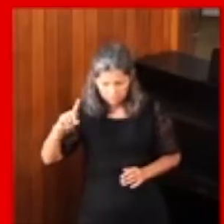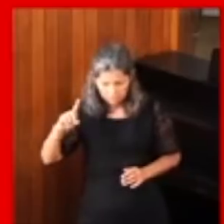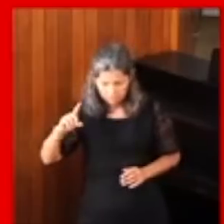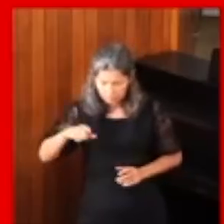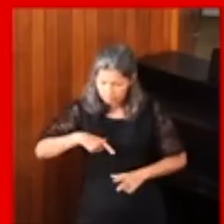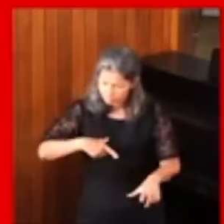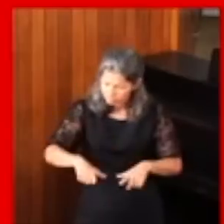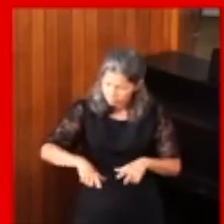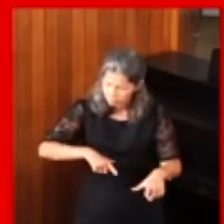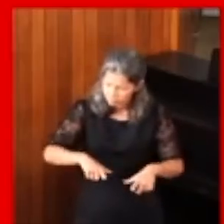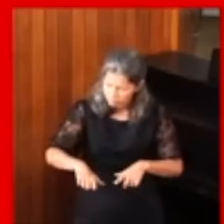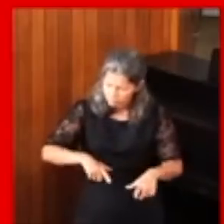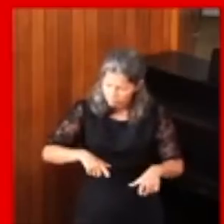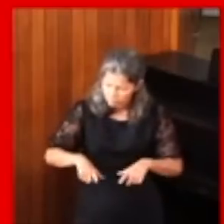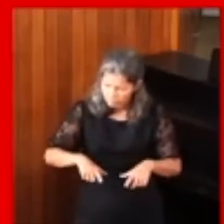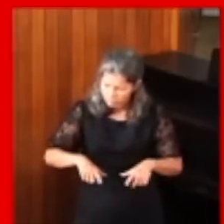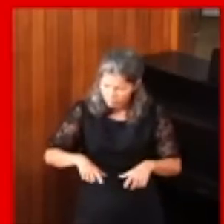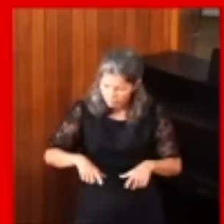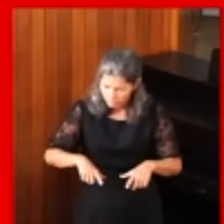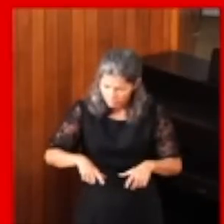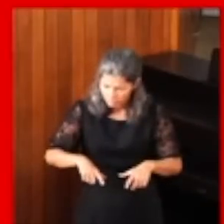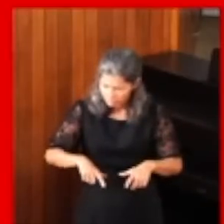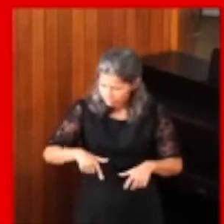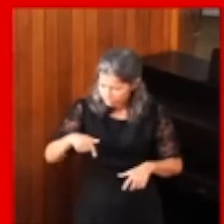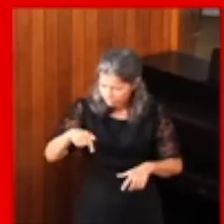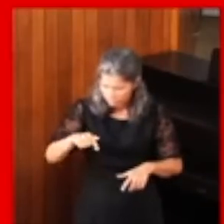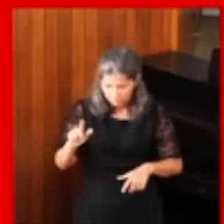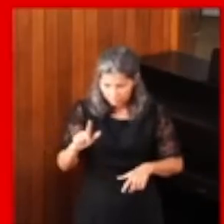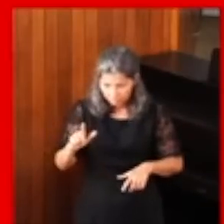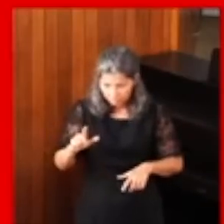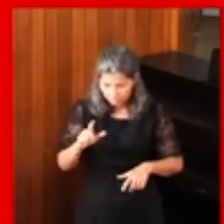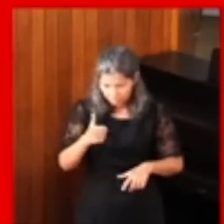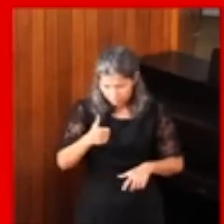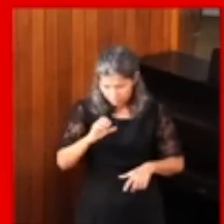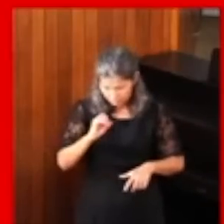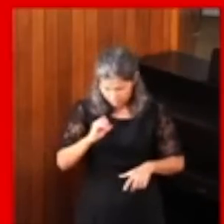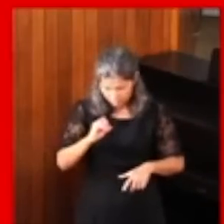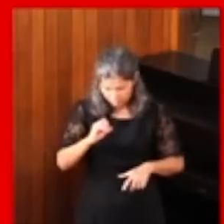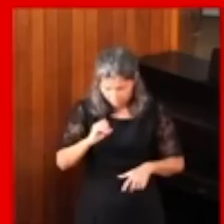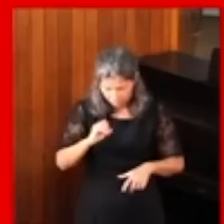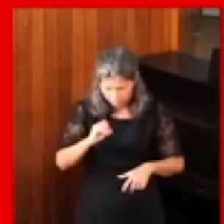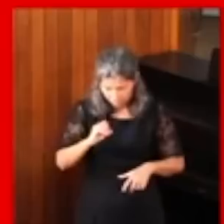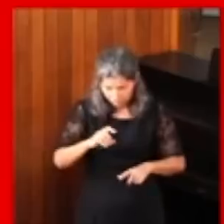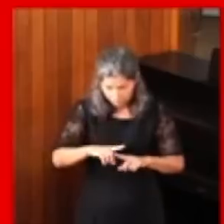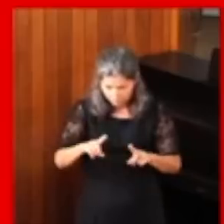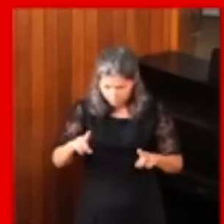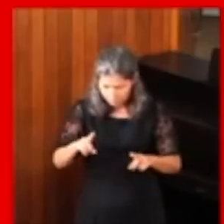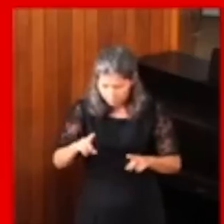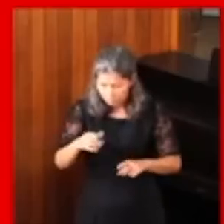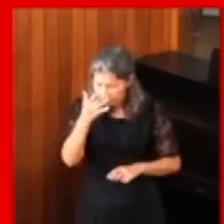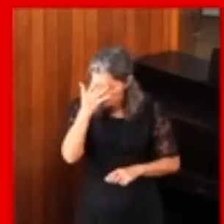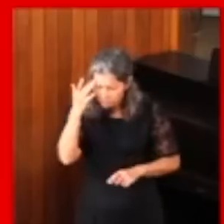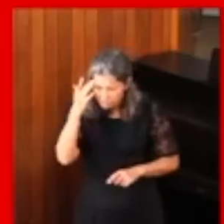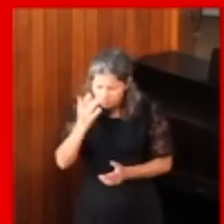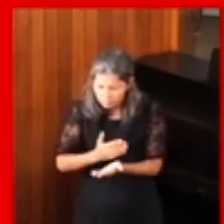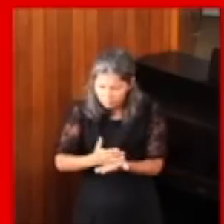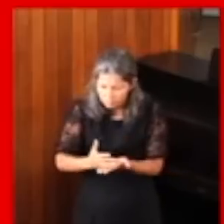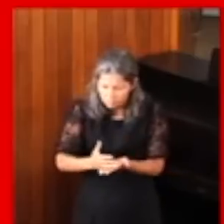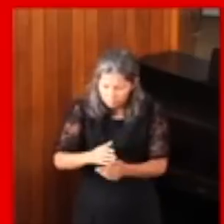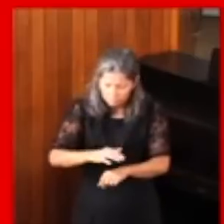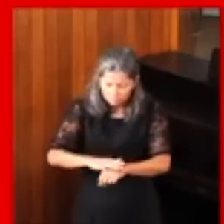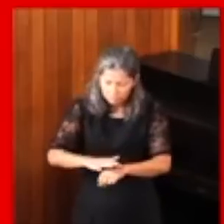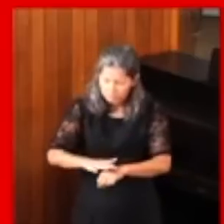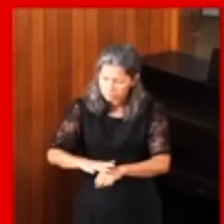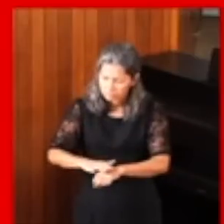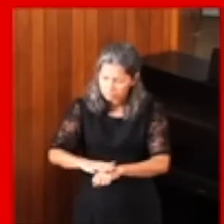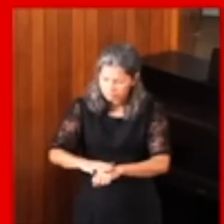ter o seu domínio também nessa região. A besta do abismo não existe mais, como tal, mas